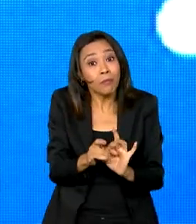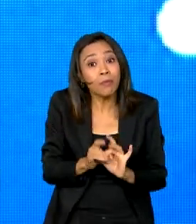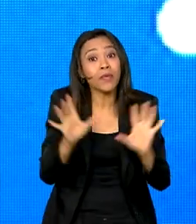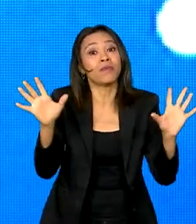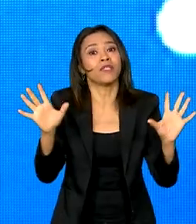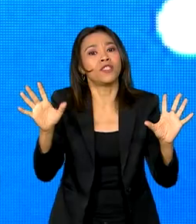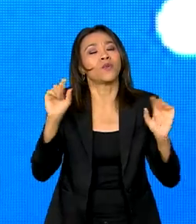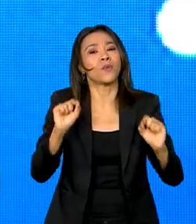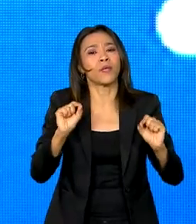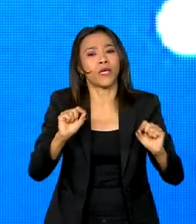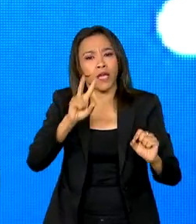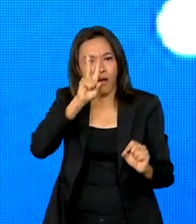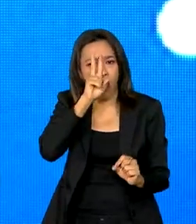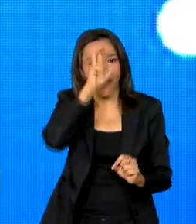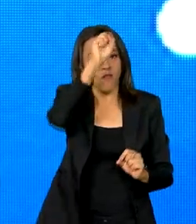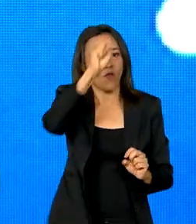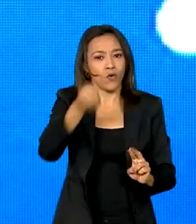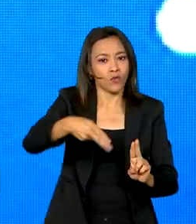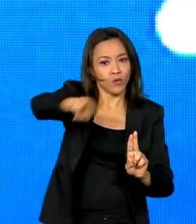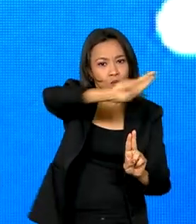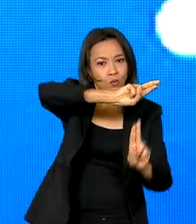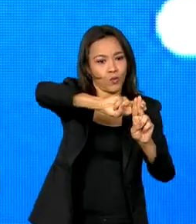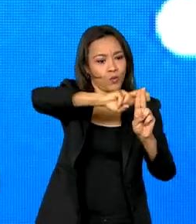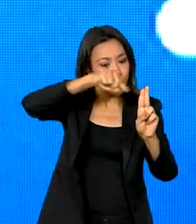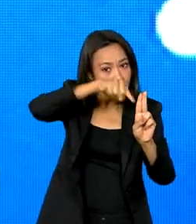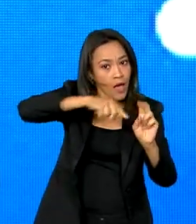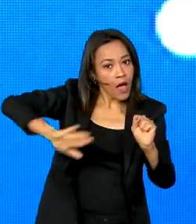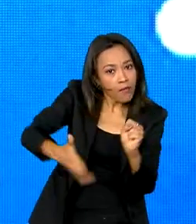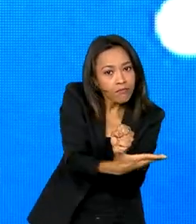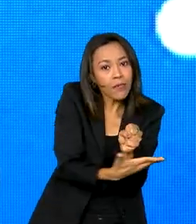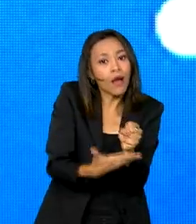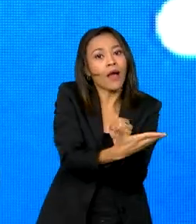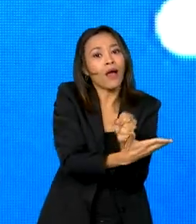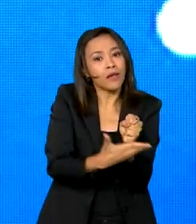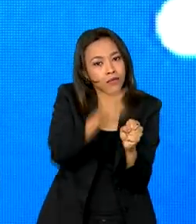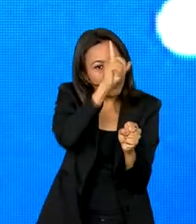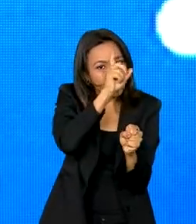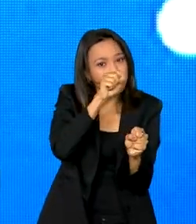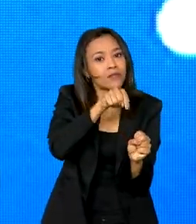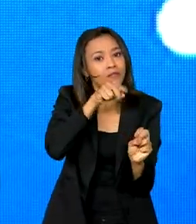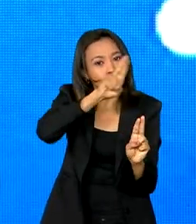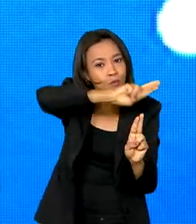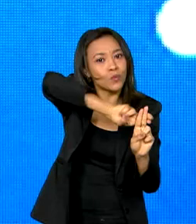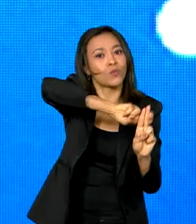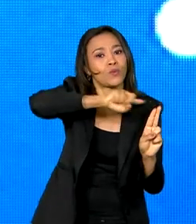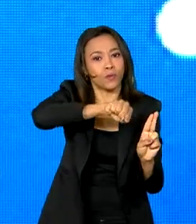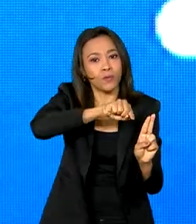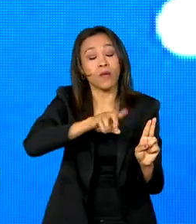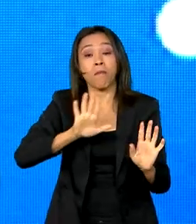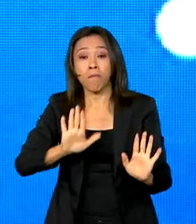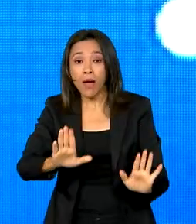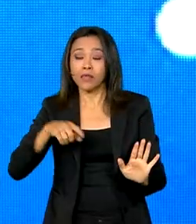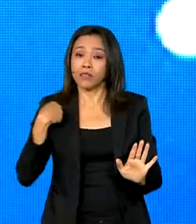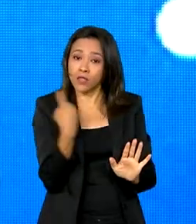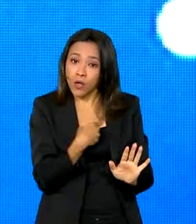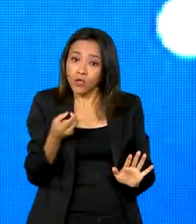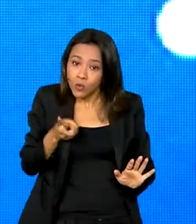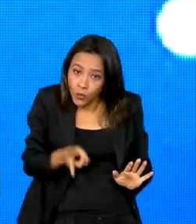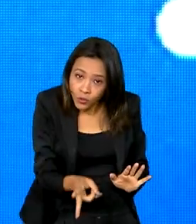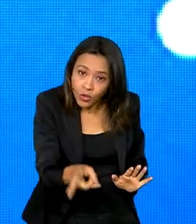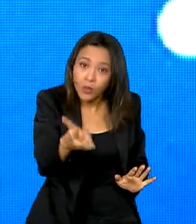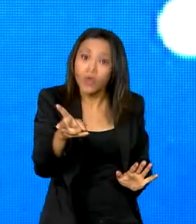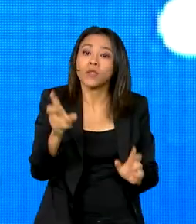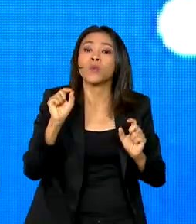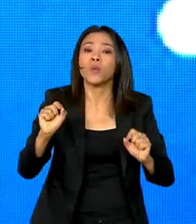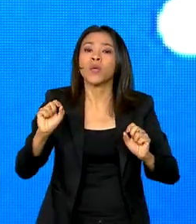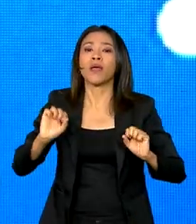SUS fortalecido, que é o que dá base a tudo isso, mas que nós façamos o nosso hino